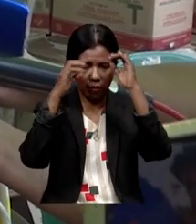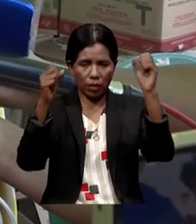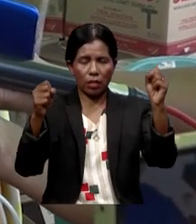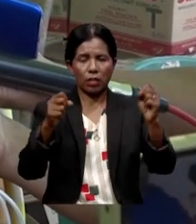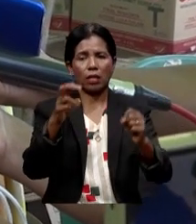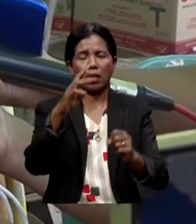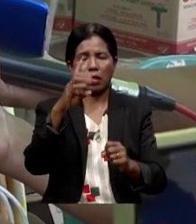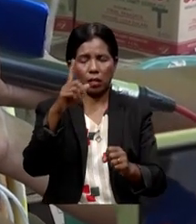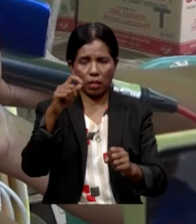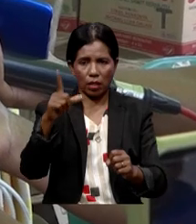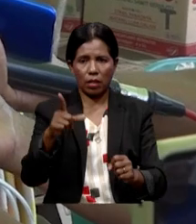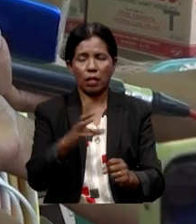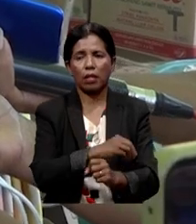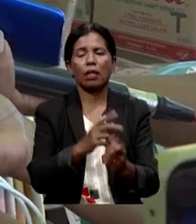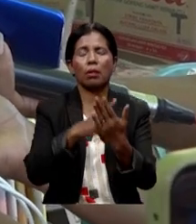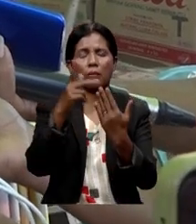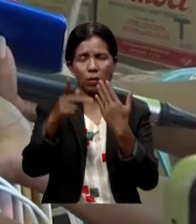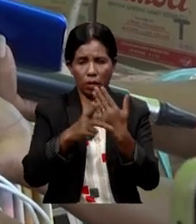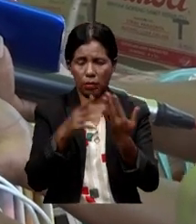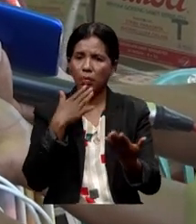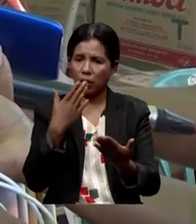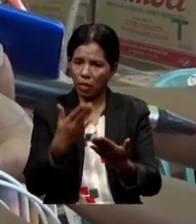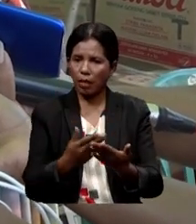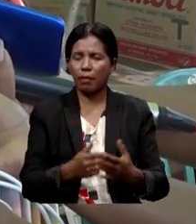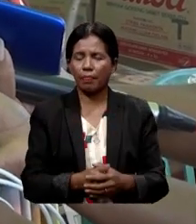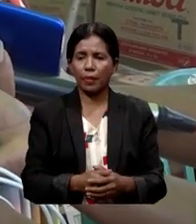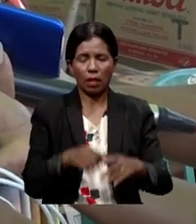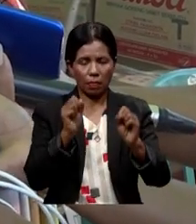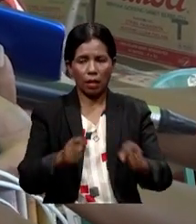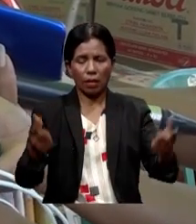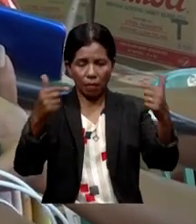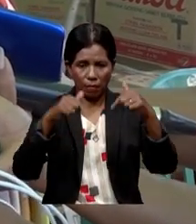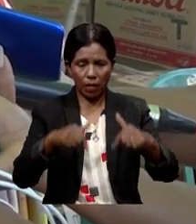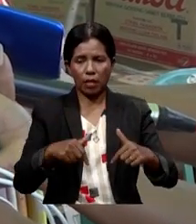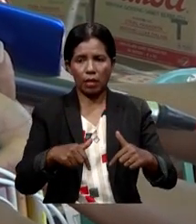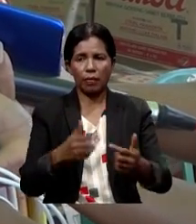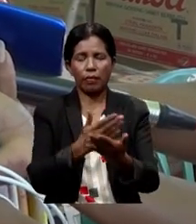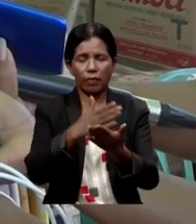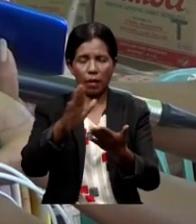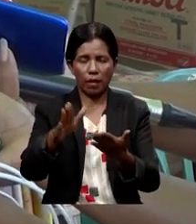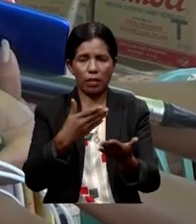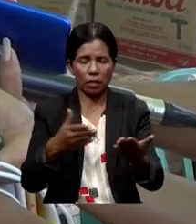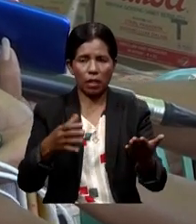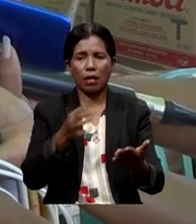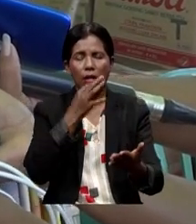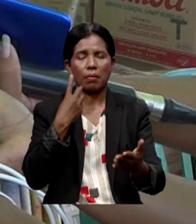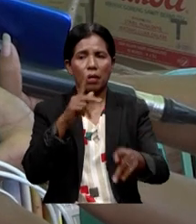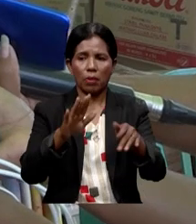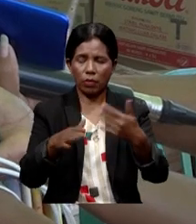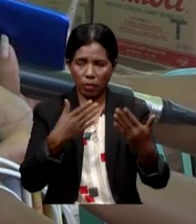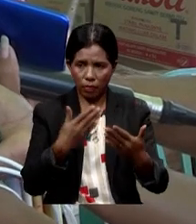República, neve maca programa NV MACDIAC, bele mai diretamente fai necessidade básica para a tenha comunidade